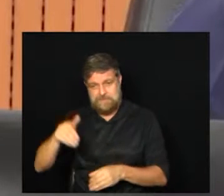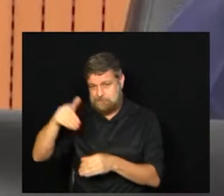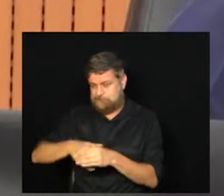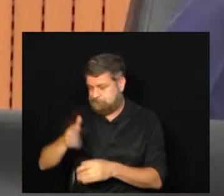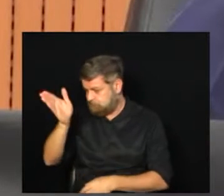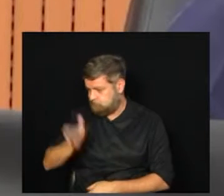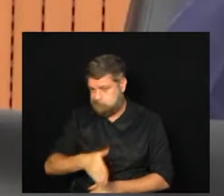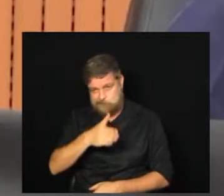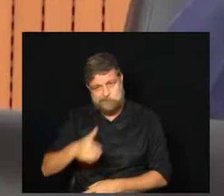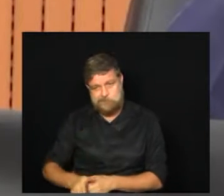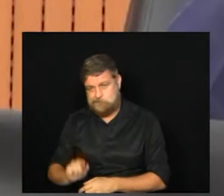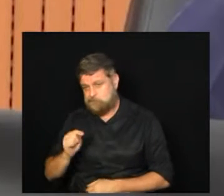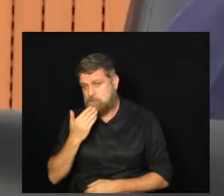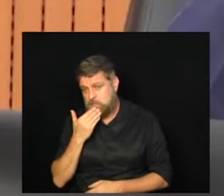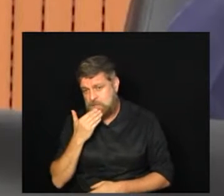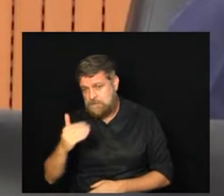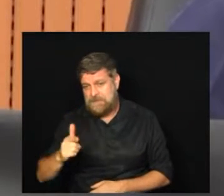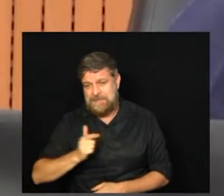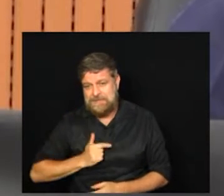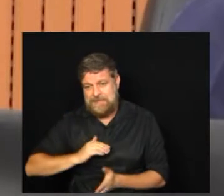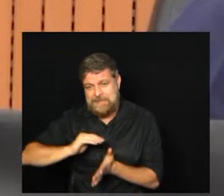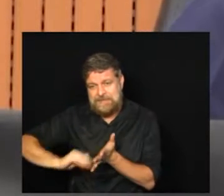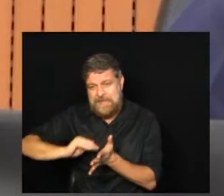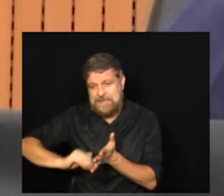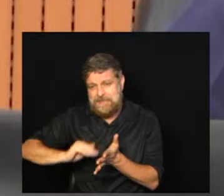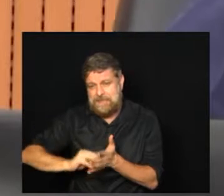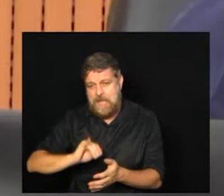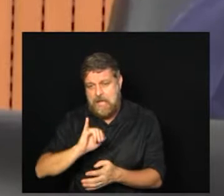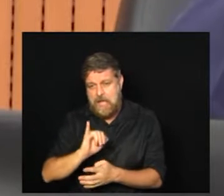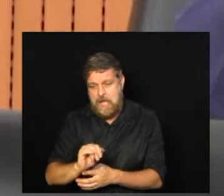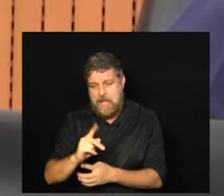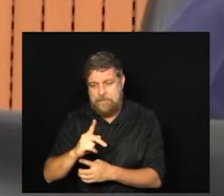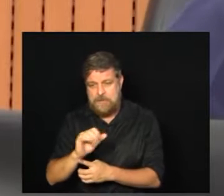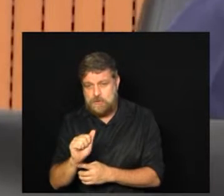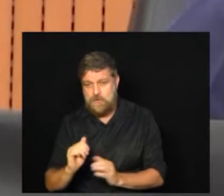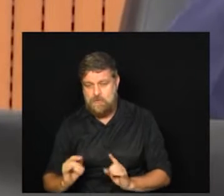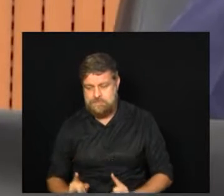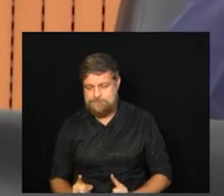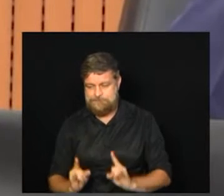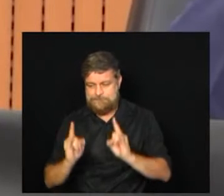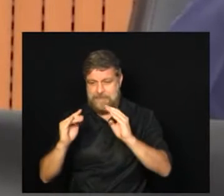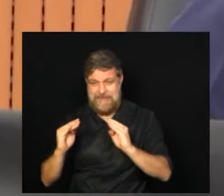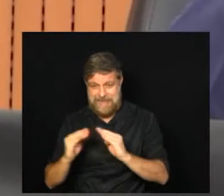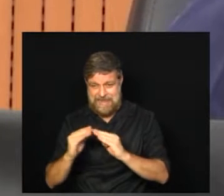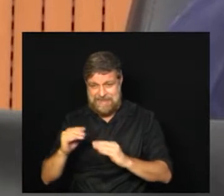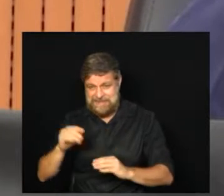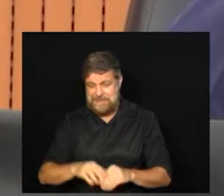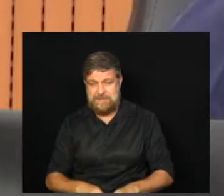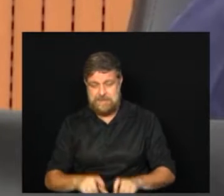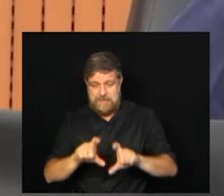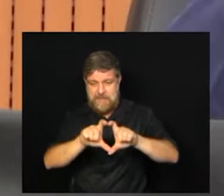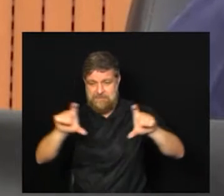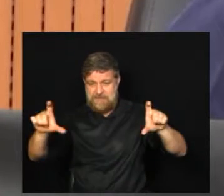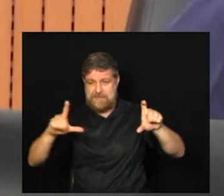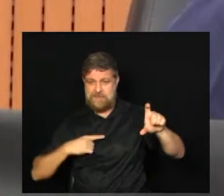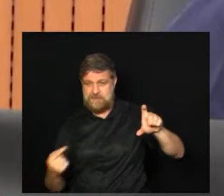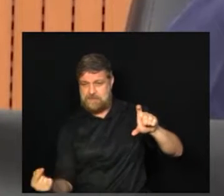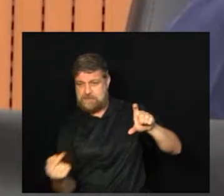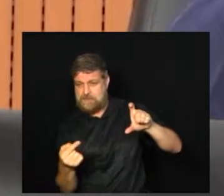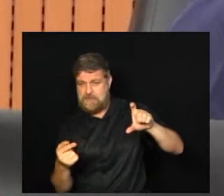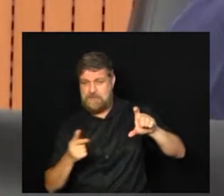pela reunião pedia a isenção parcial do IPTU a imóveis edificados em cujas fachadas esteja